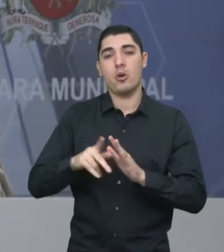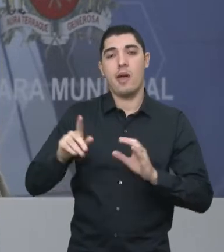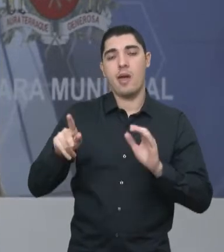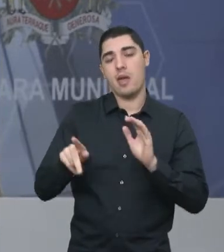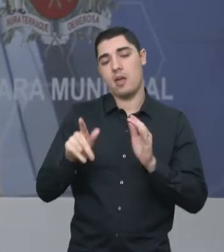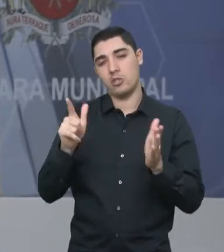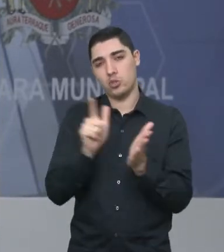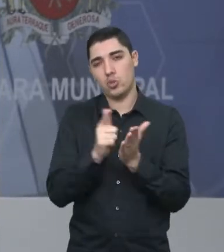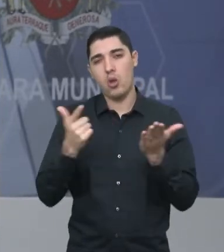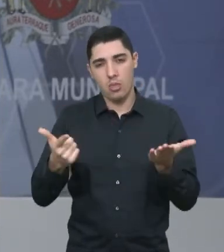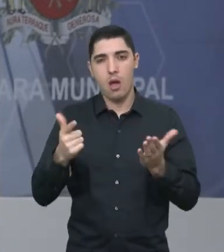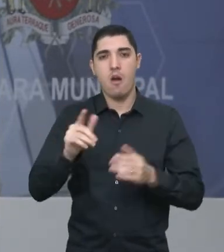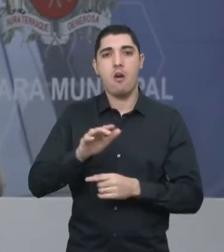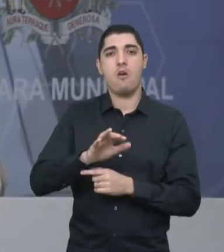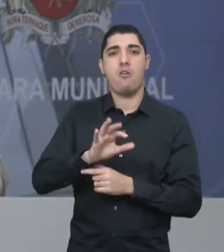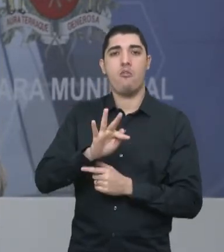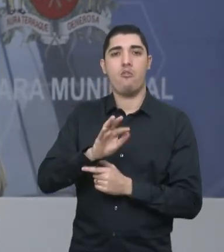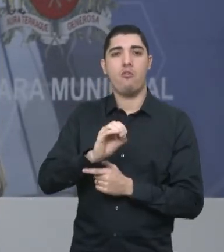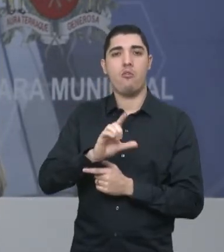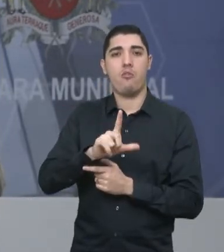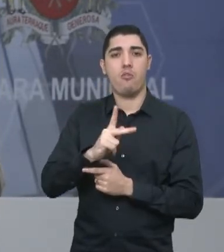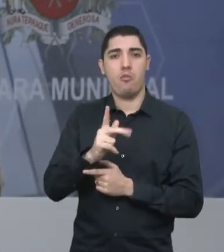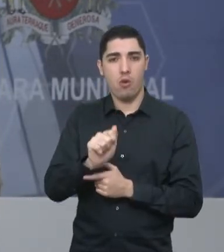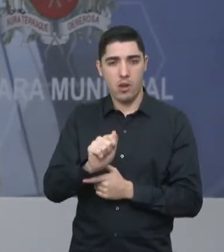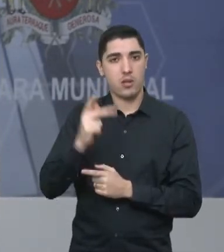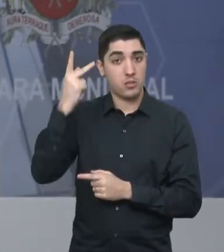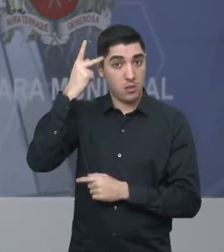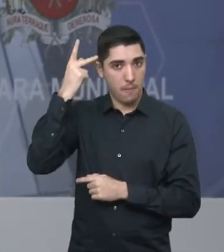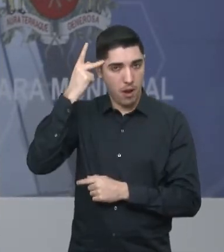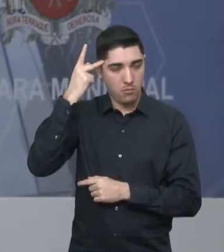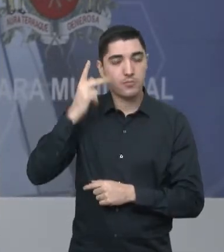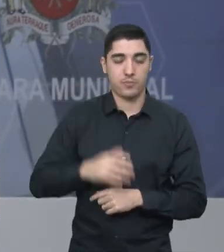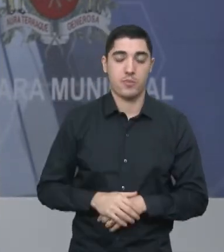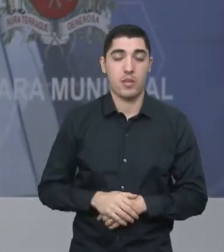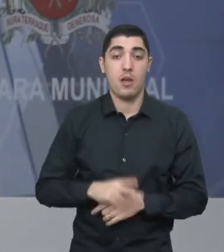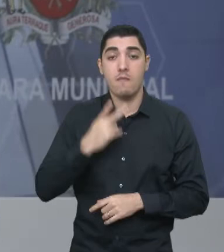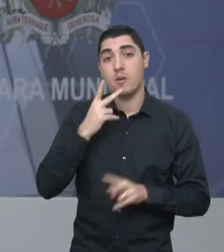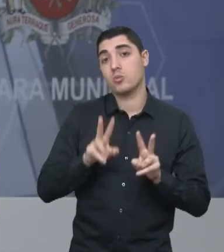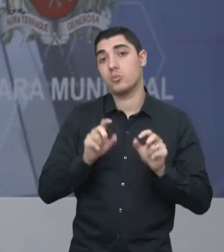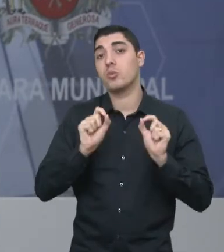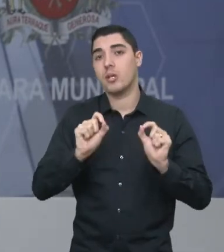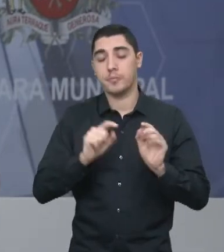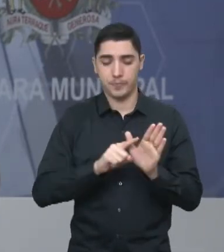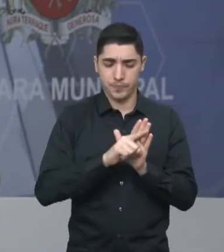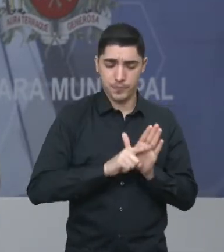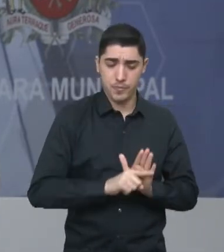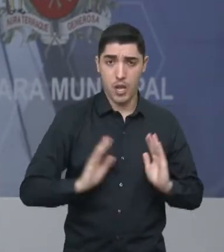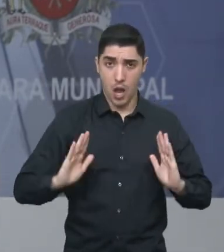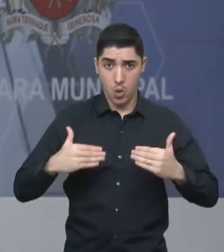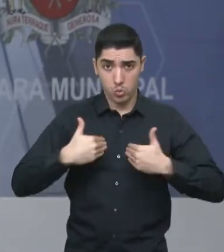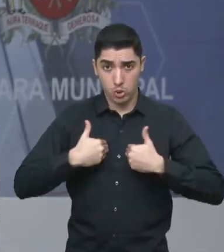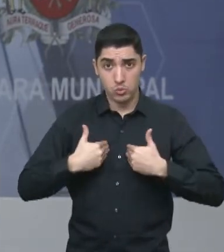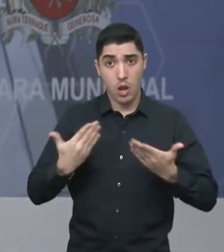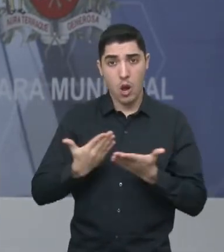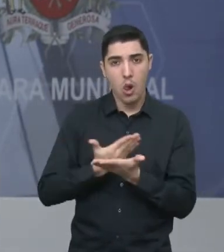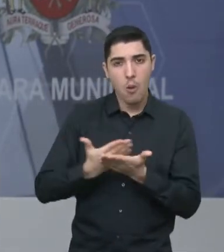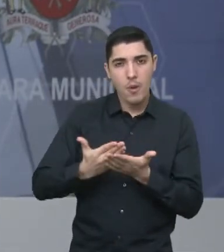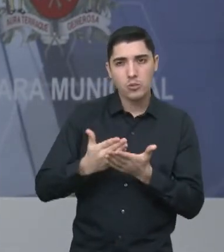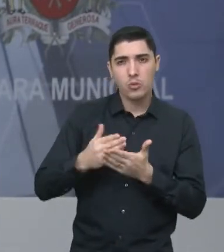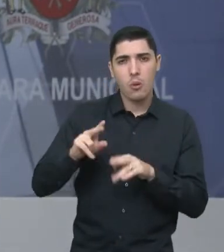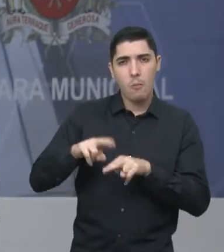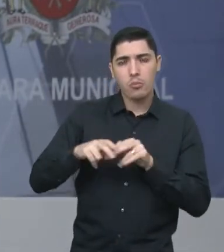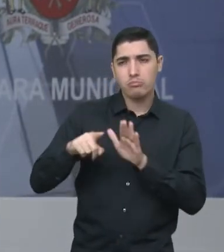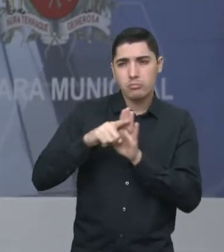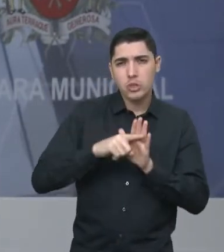jornal Folha de São Paulo, a Folha, com o título "O diagnóstico de autismo se transformou numa tendência de estilo hippie". E